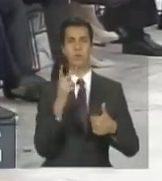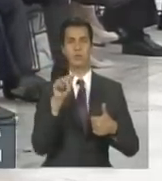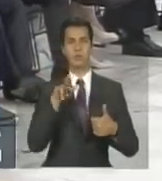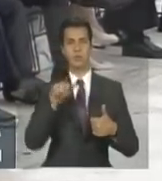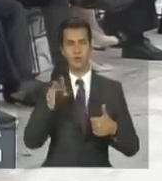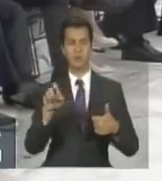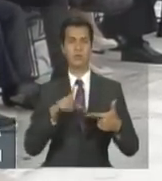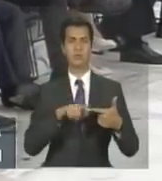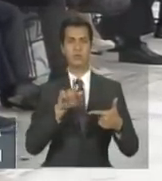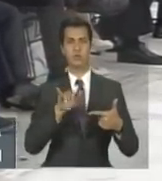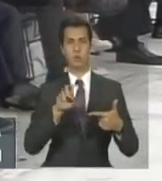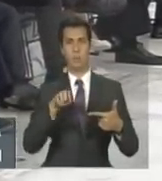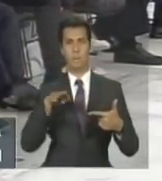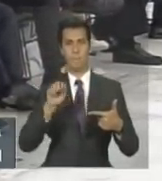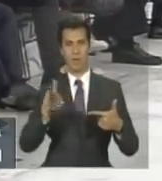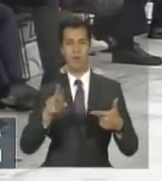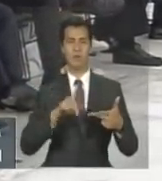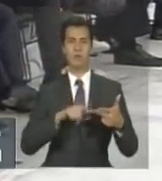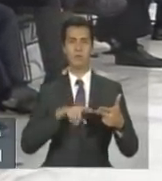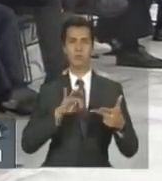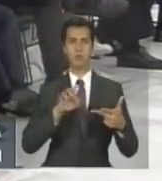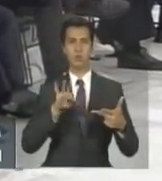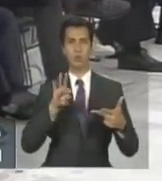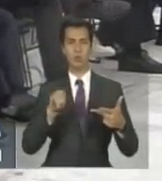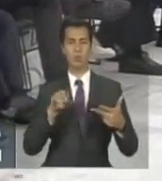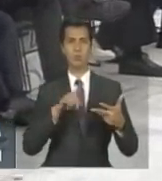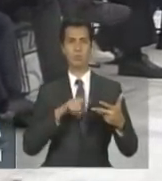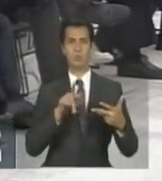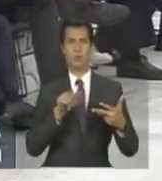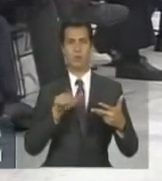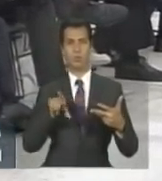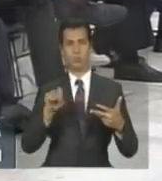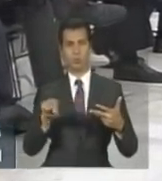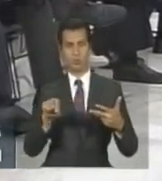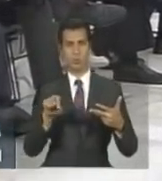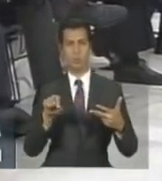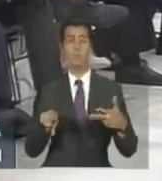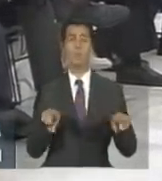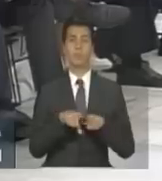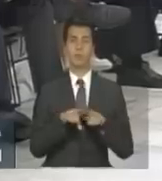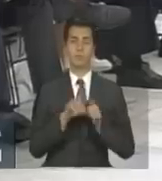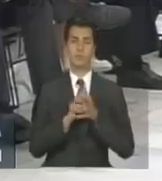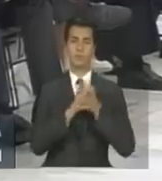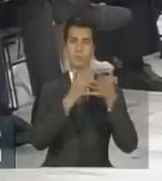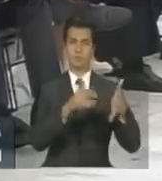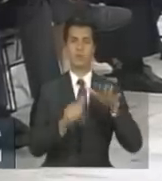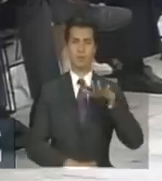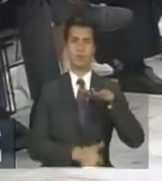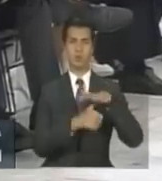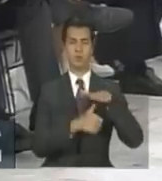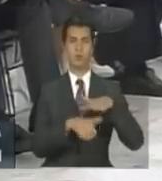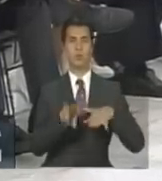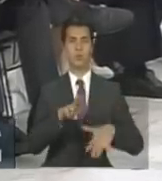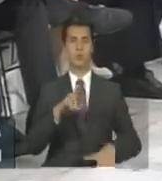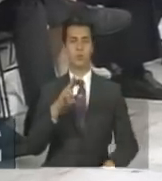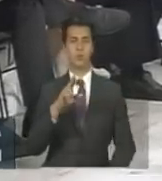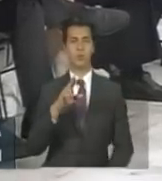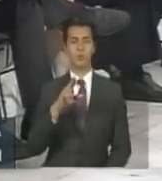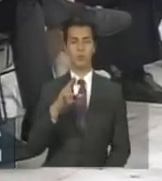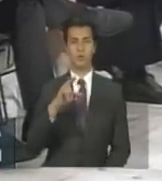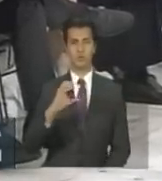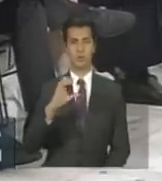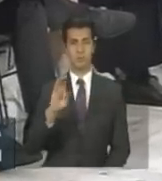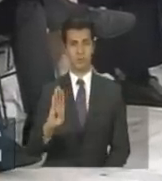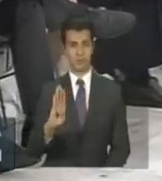Gilmar Tato, Newton Lima, Paulo Teixeira. Senhor reitor da Universidade Católica de